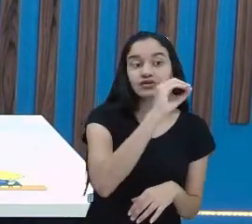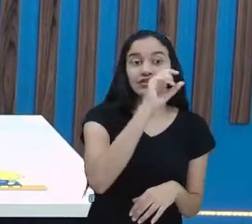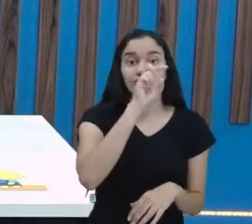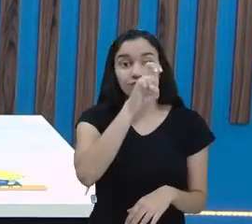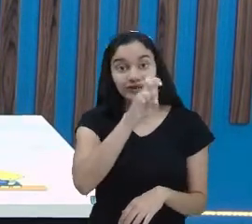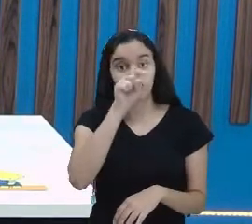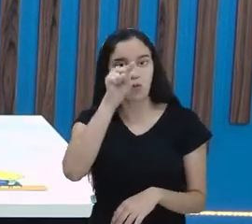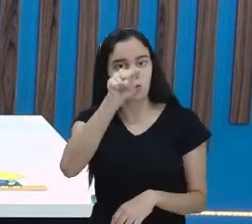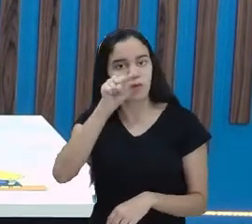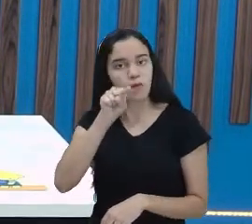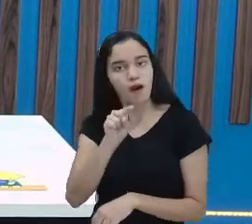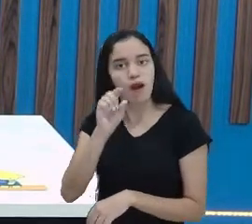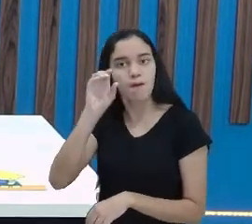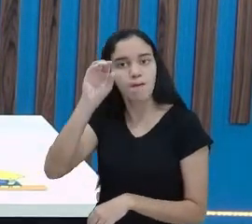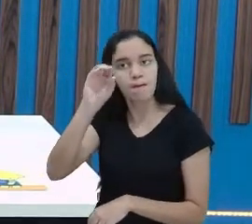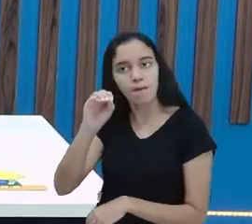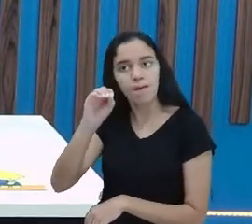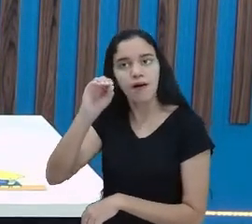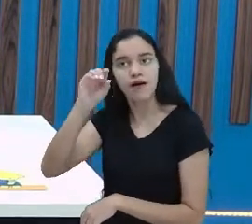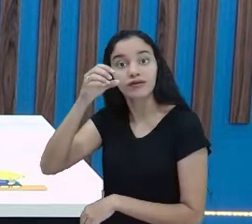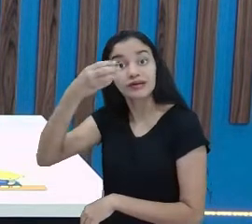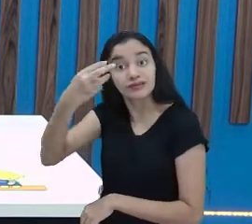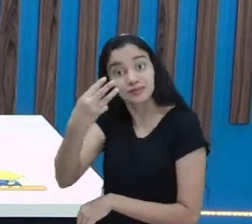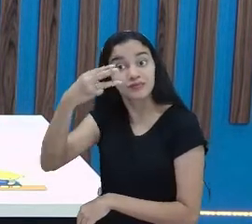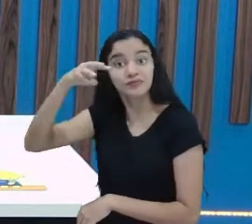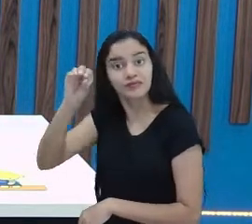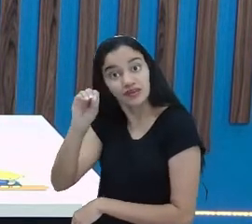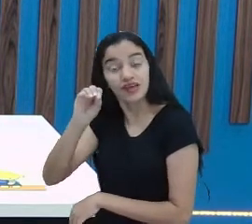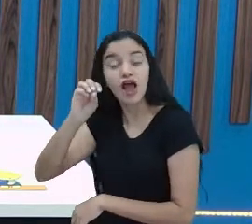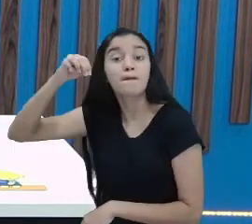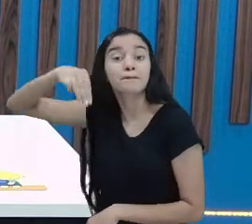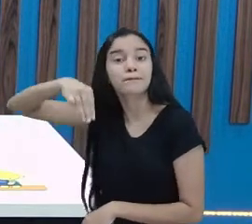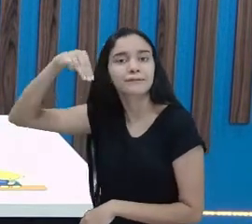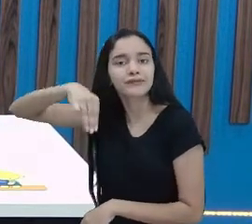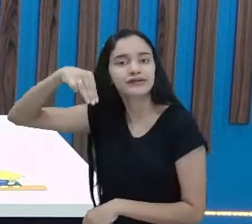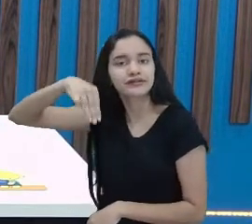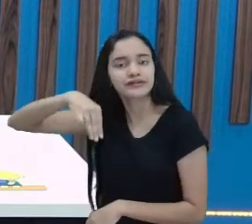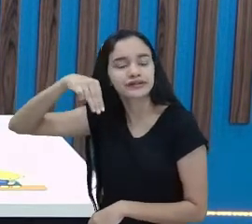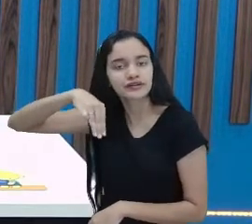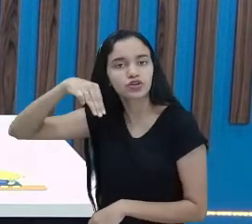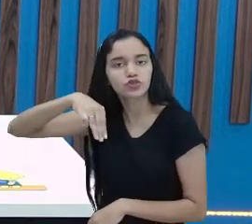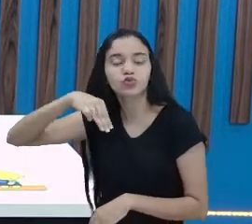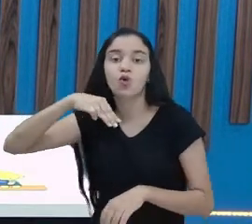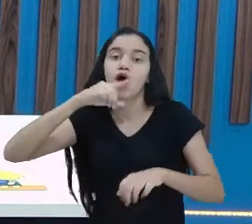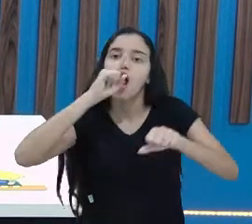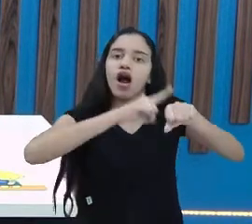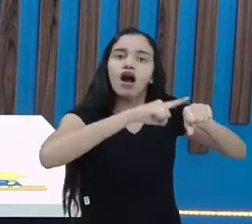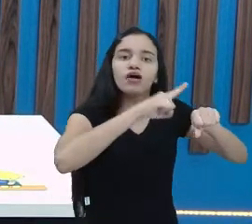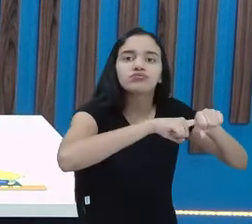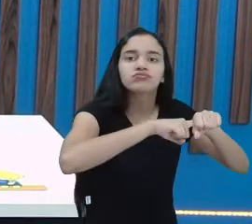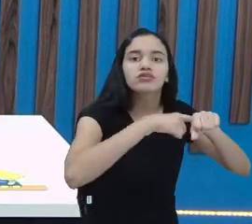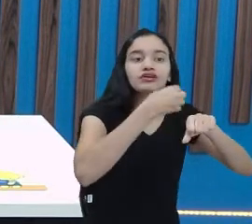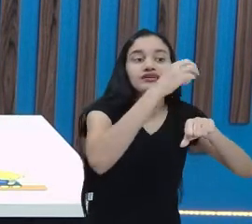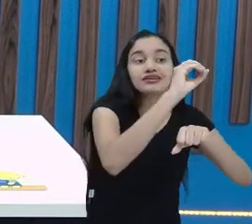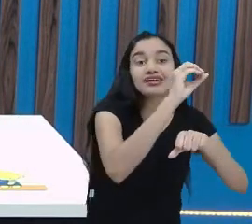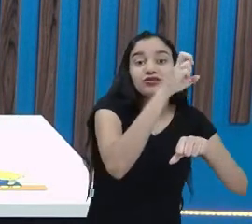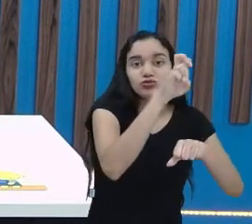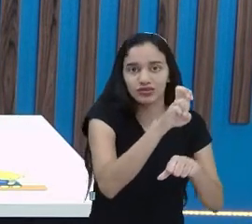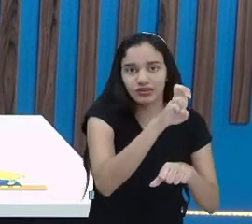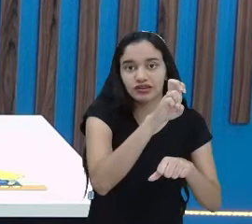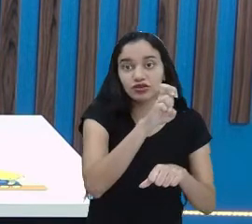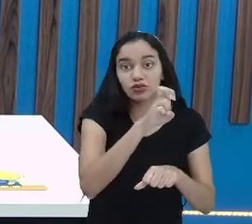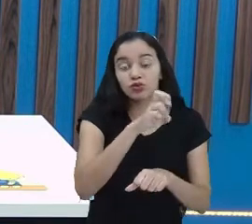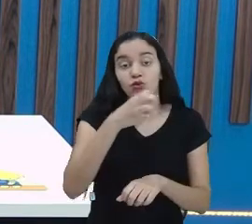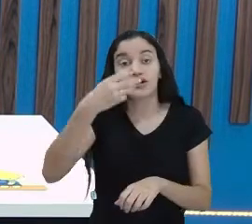vê os minutos, que é separado, a hora é separado dos minutos por esses 2 pontos aqui,